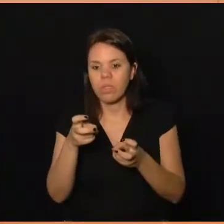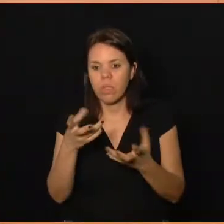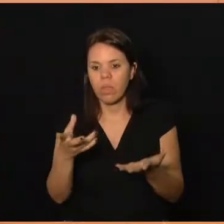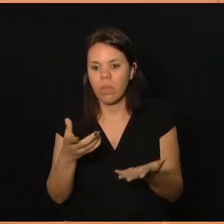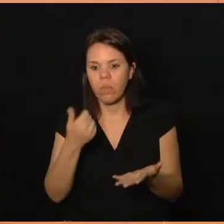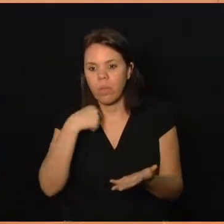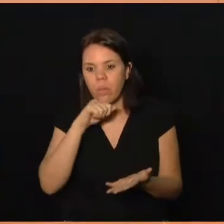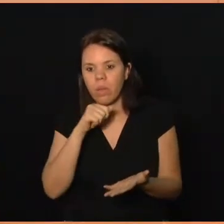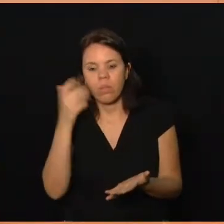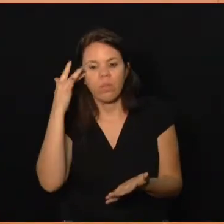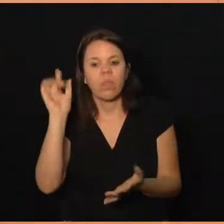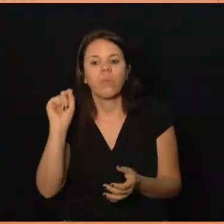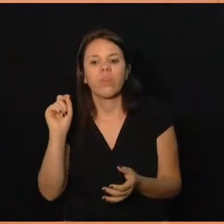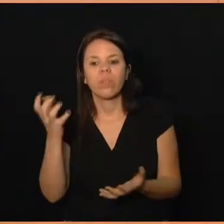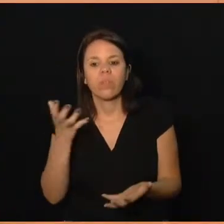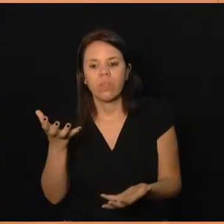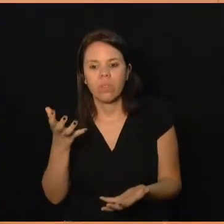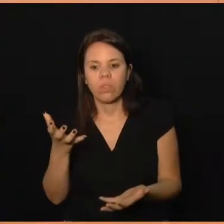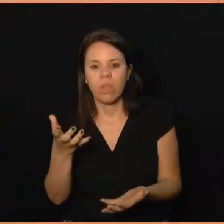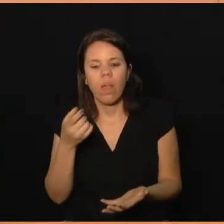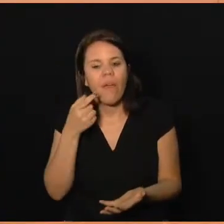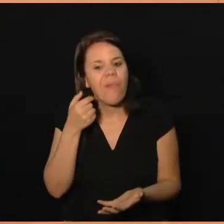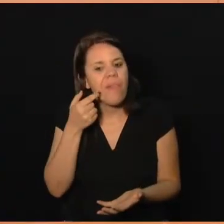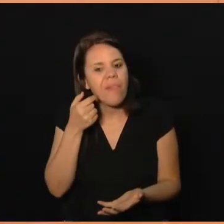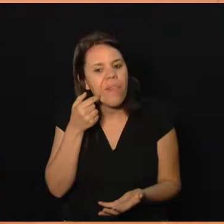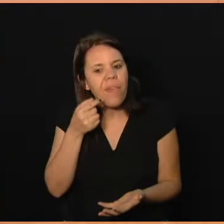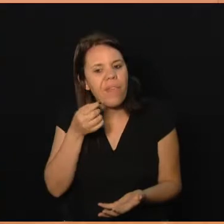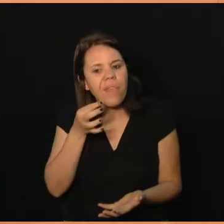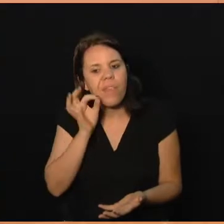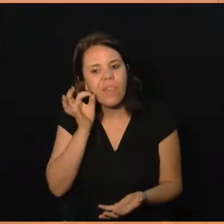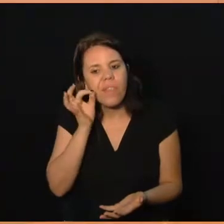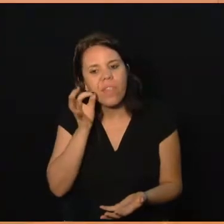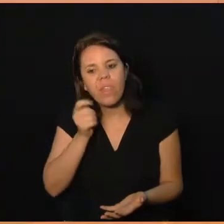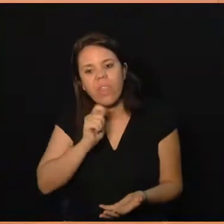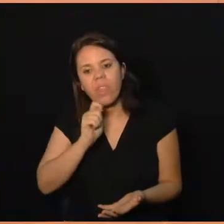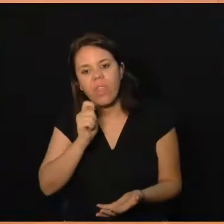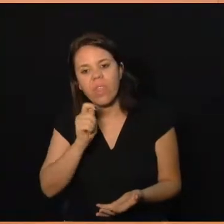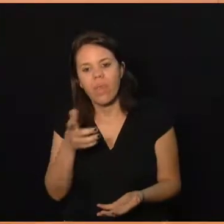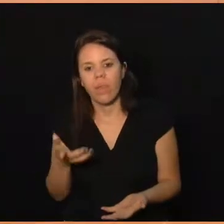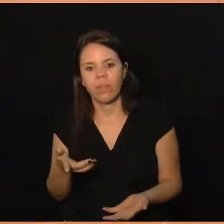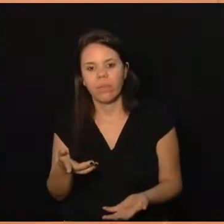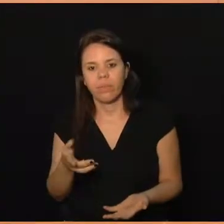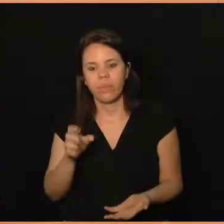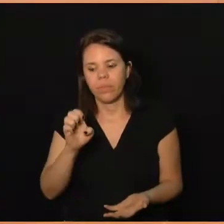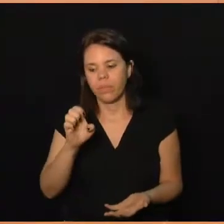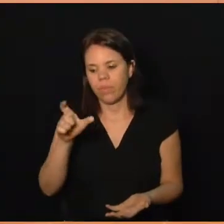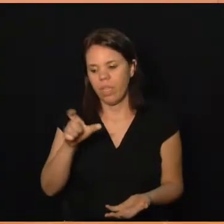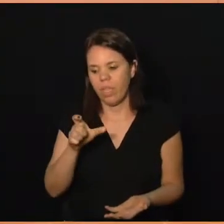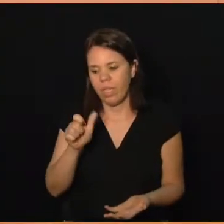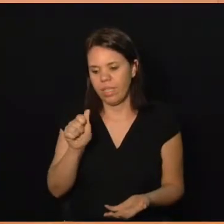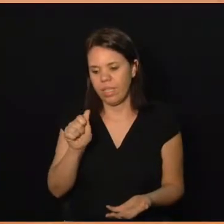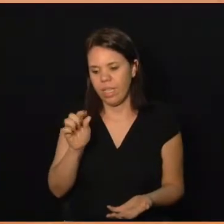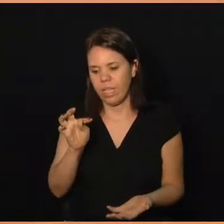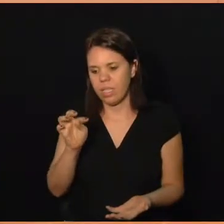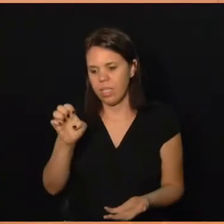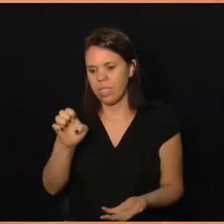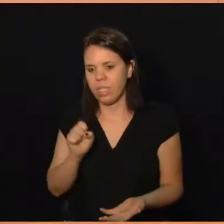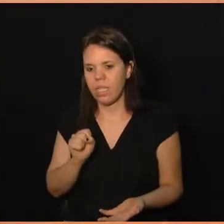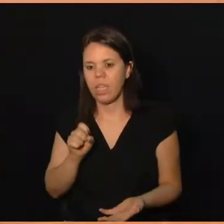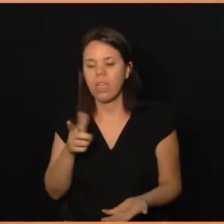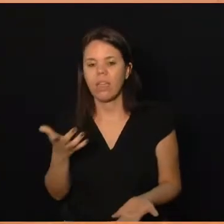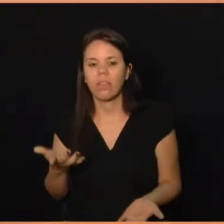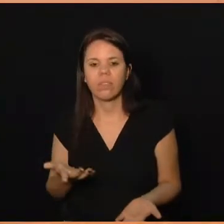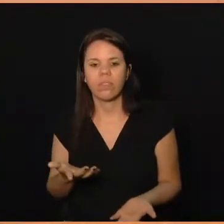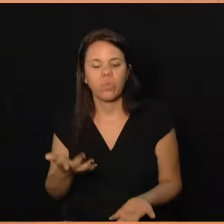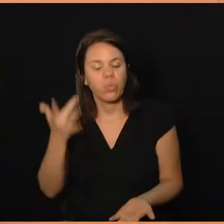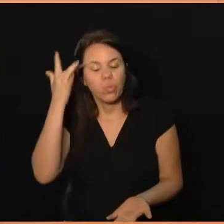que não sabe o que é, por exemplo, balinha. Você fala lá do êxtase, né? Ele falou que era balinha e tal.